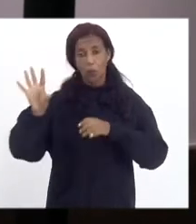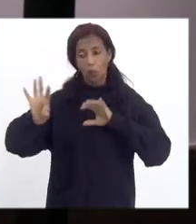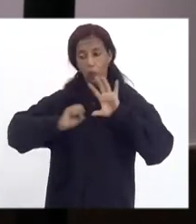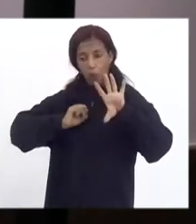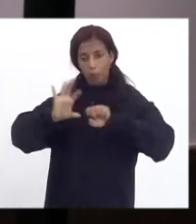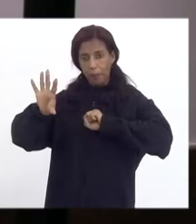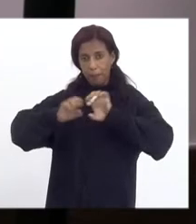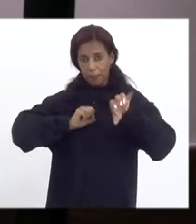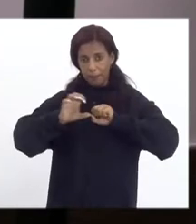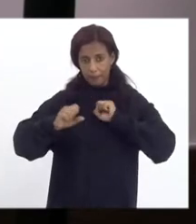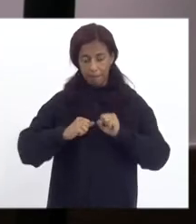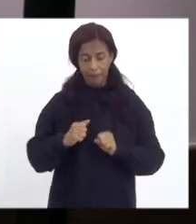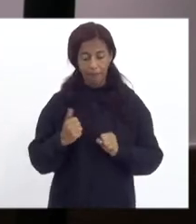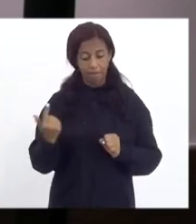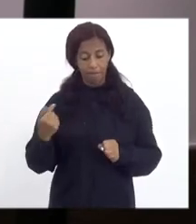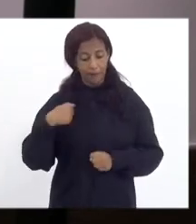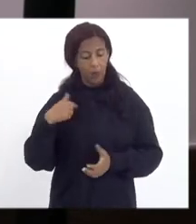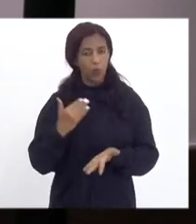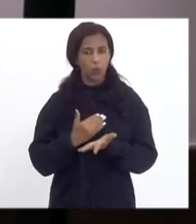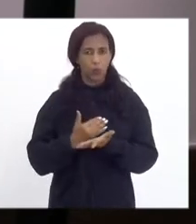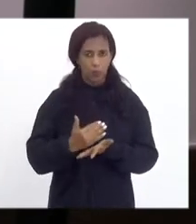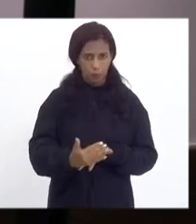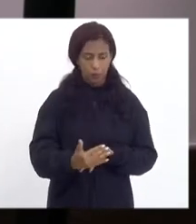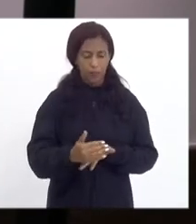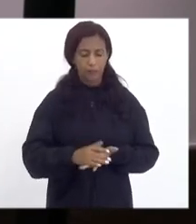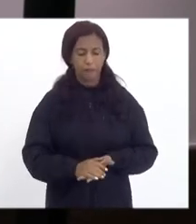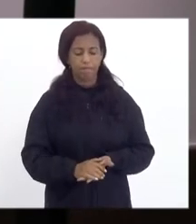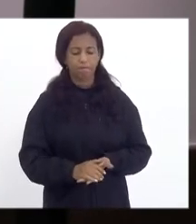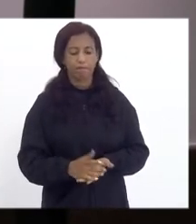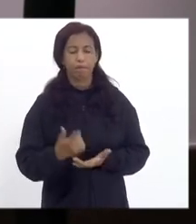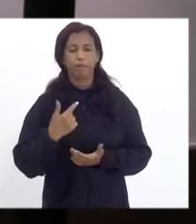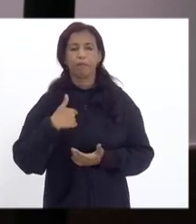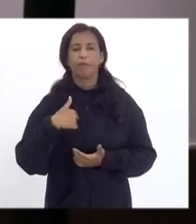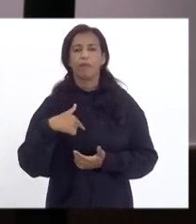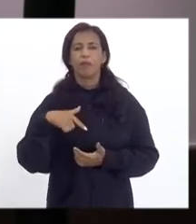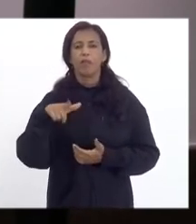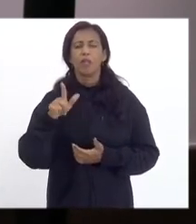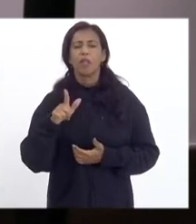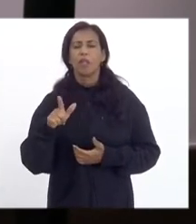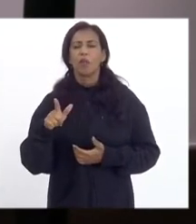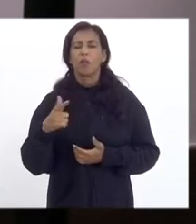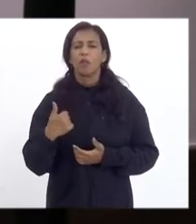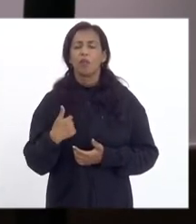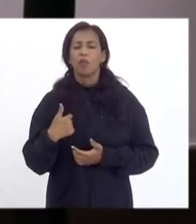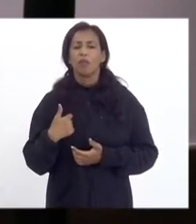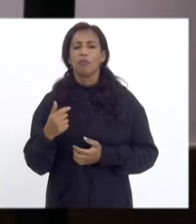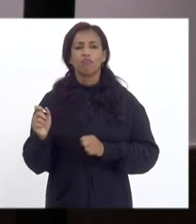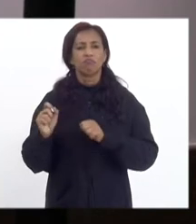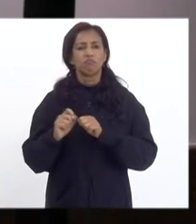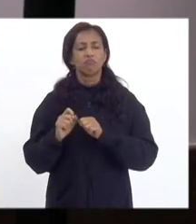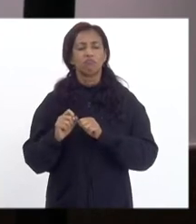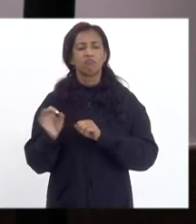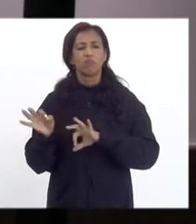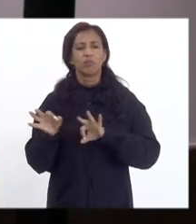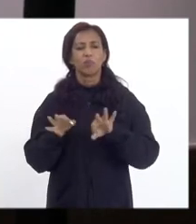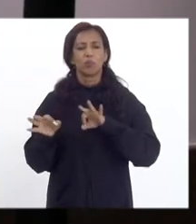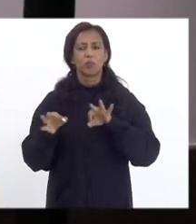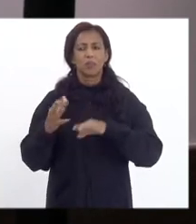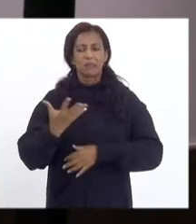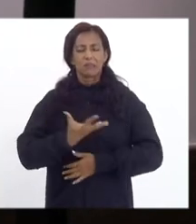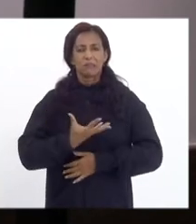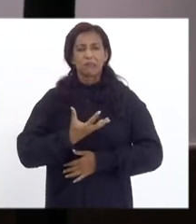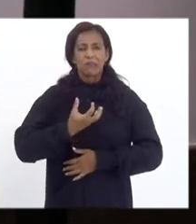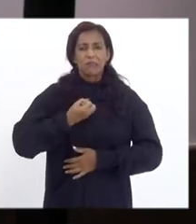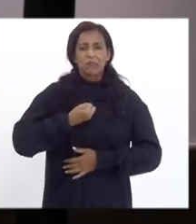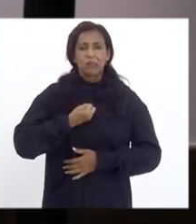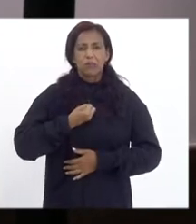contaminaram. Eu, no início, deputado Márcio Pacheco, eu fazia minhas projeções e comecei a me assustar com as